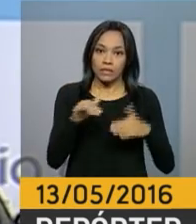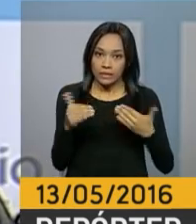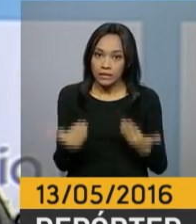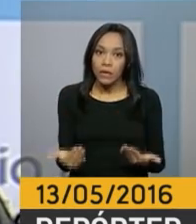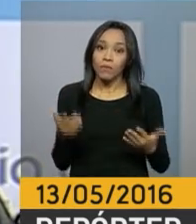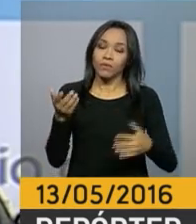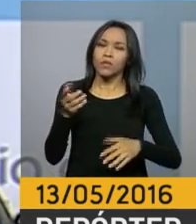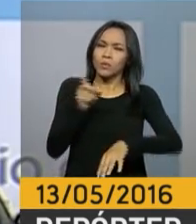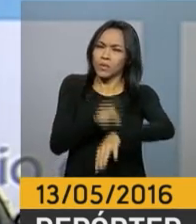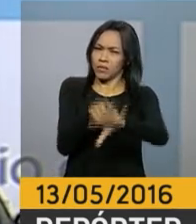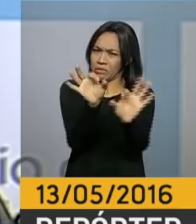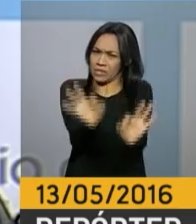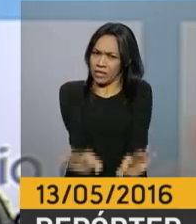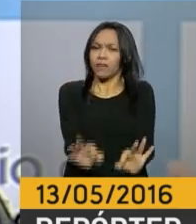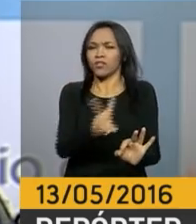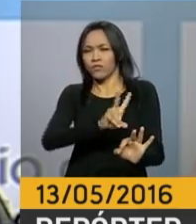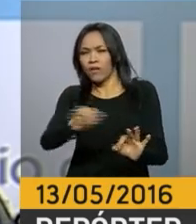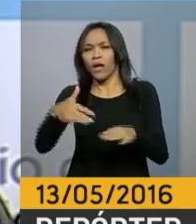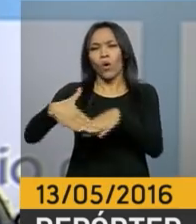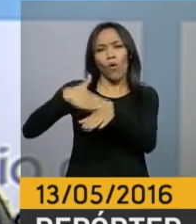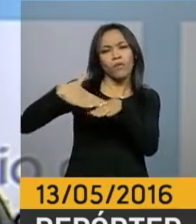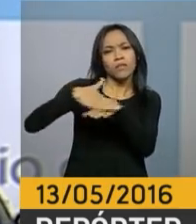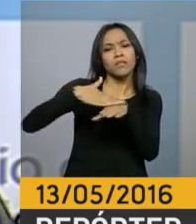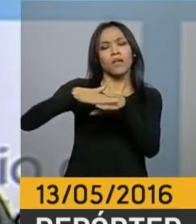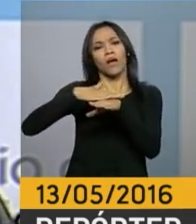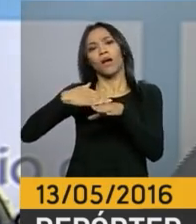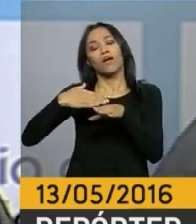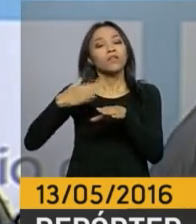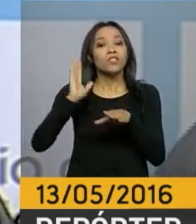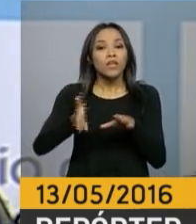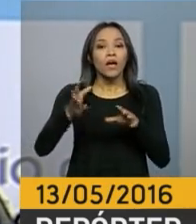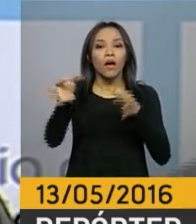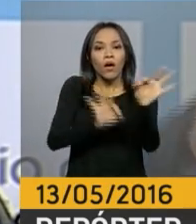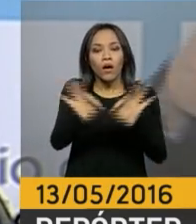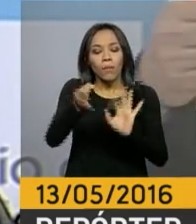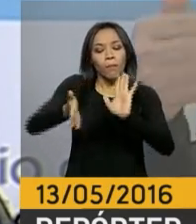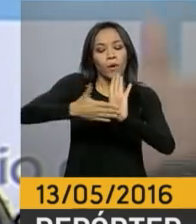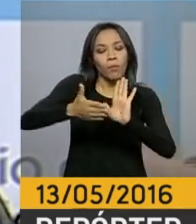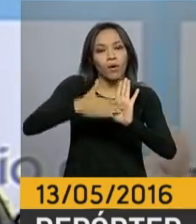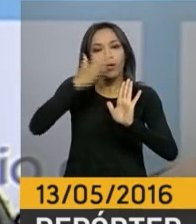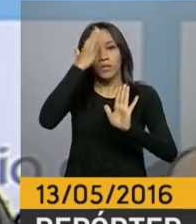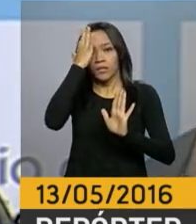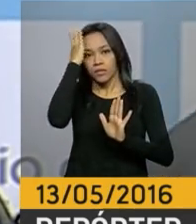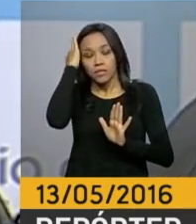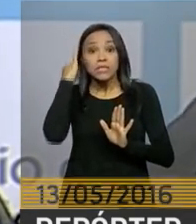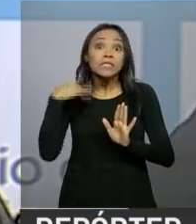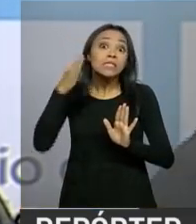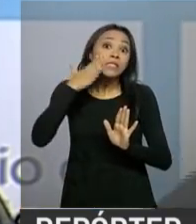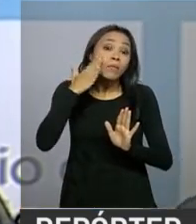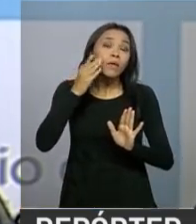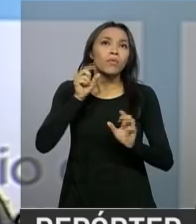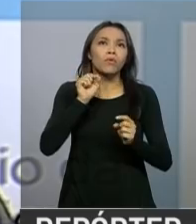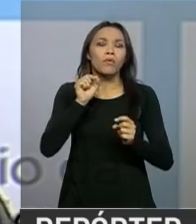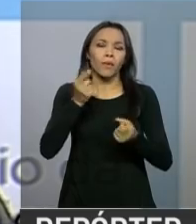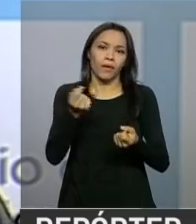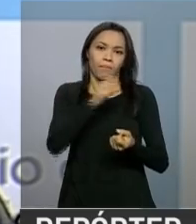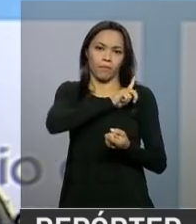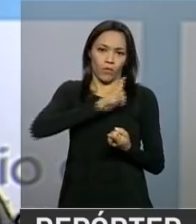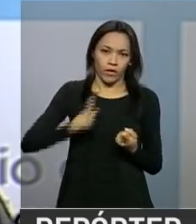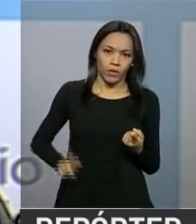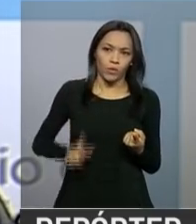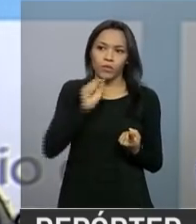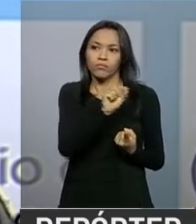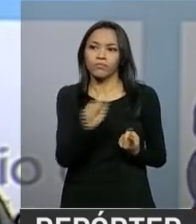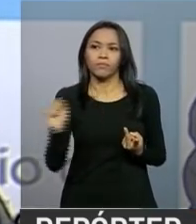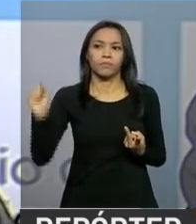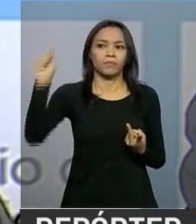momento adequado uma proposta já sabendo que prefeitos né governadores eh os